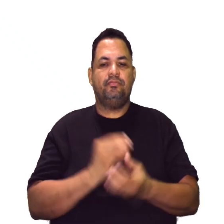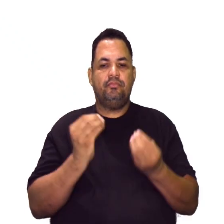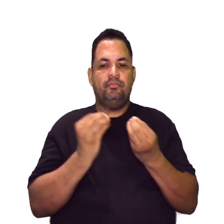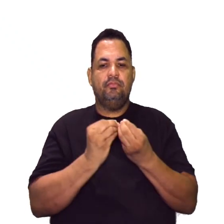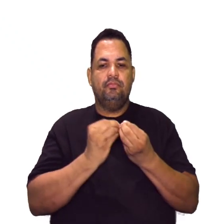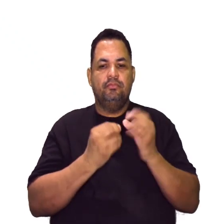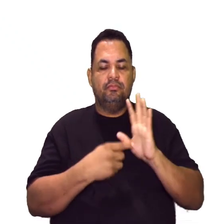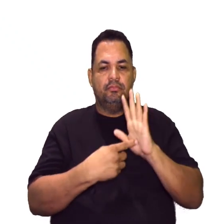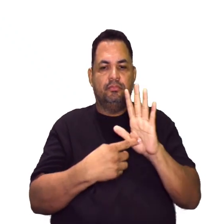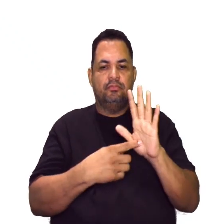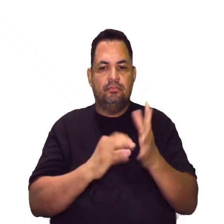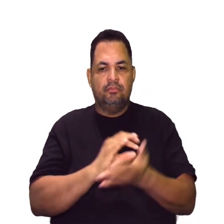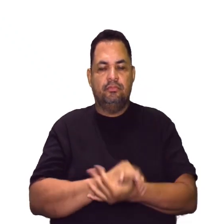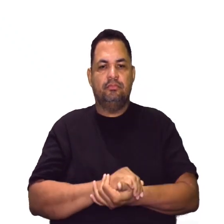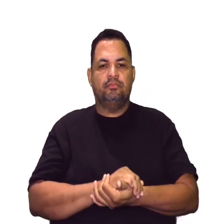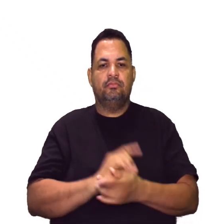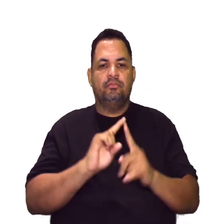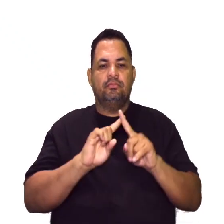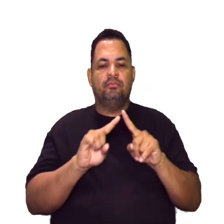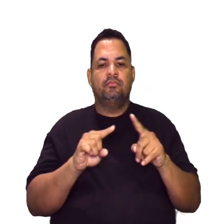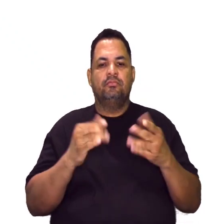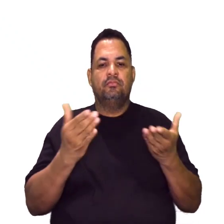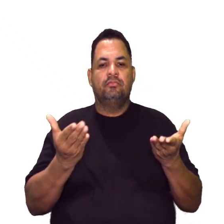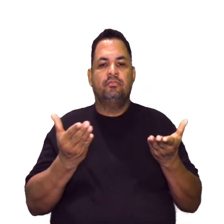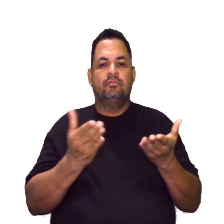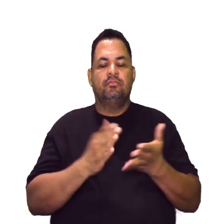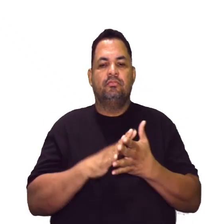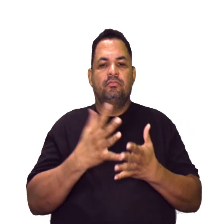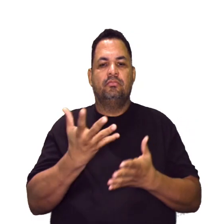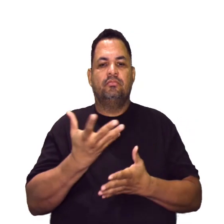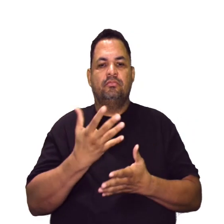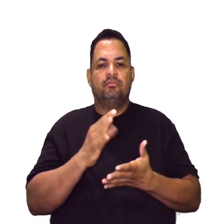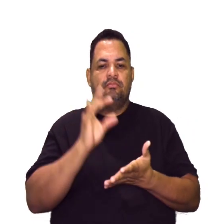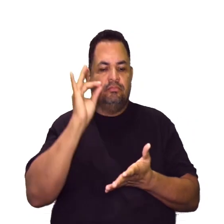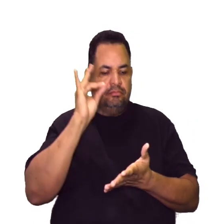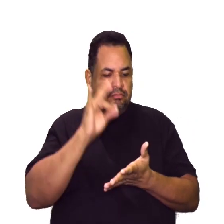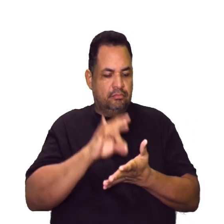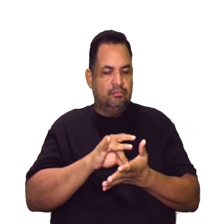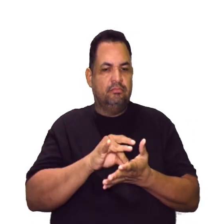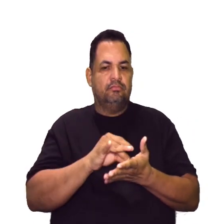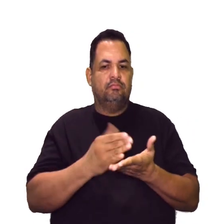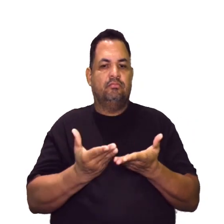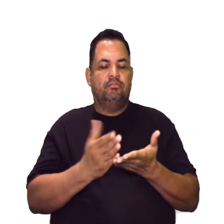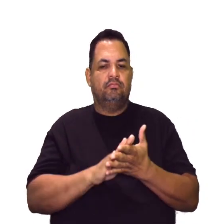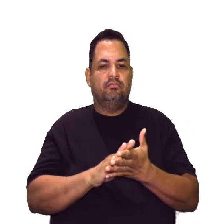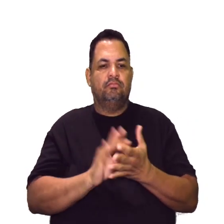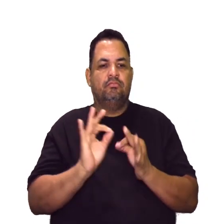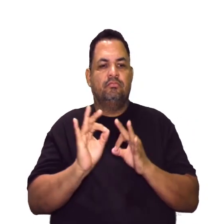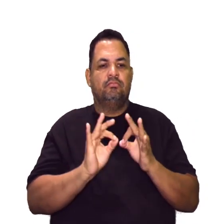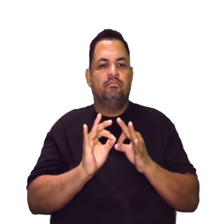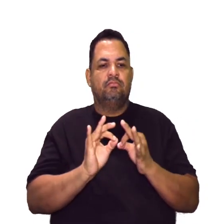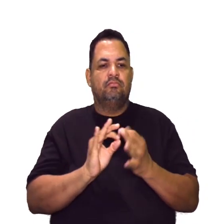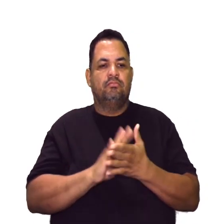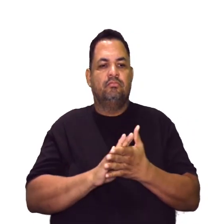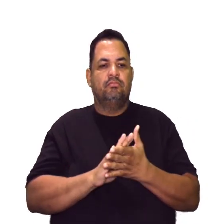que representam esse gás. Mas, mesmo assim, você está querendo confirmar a alternativa